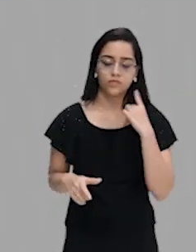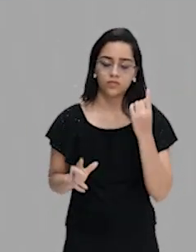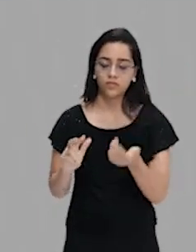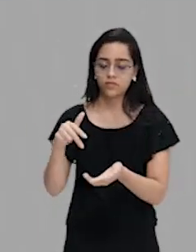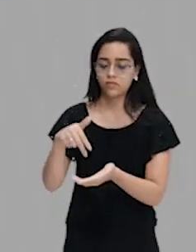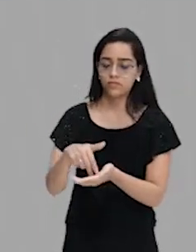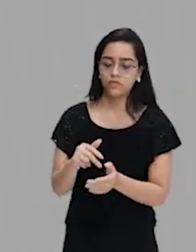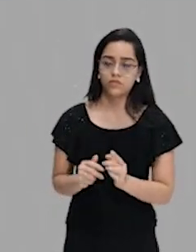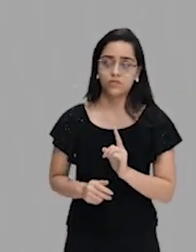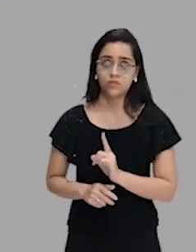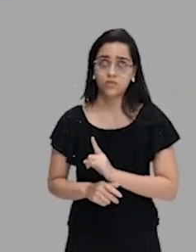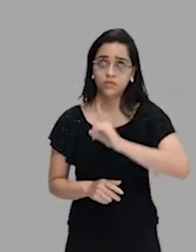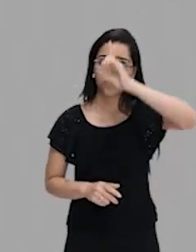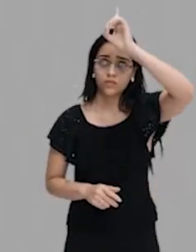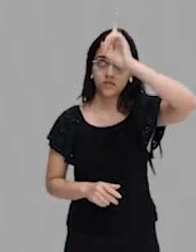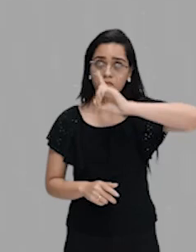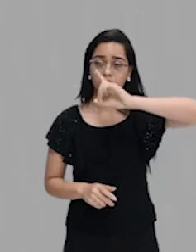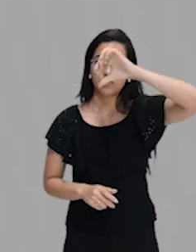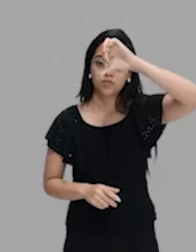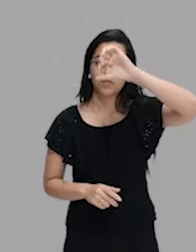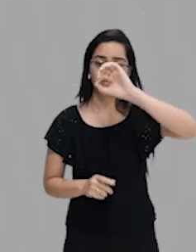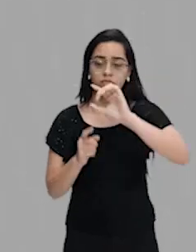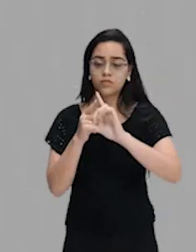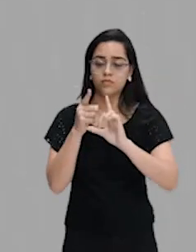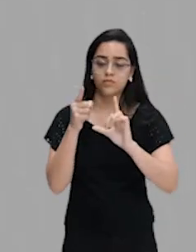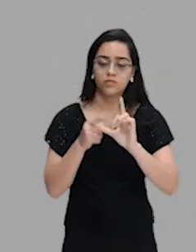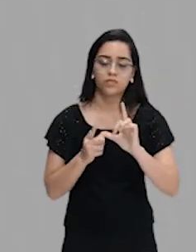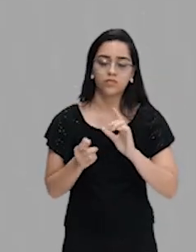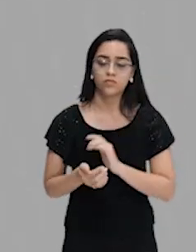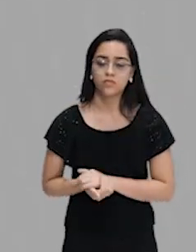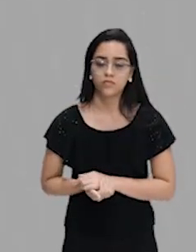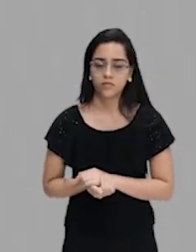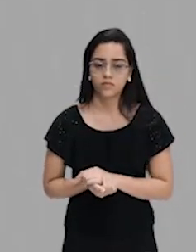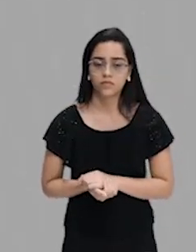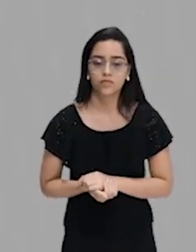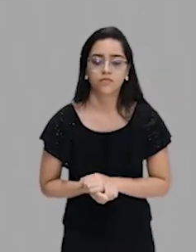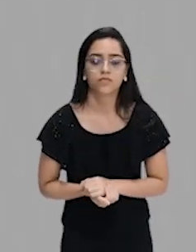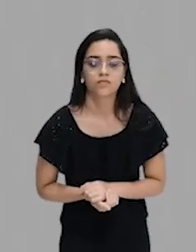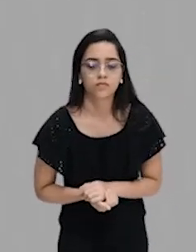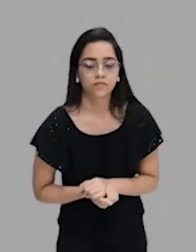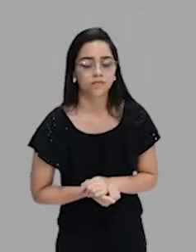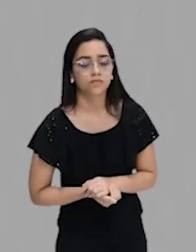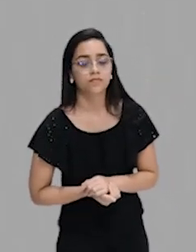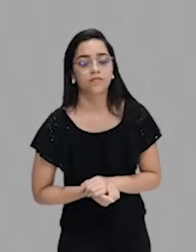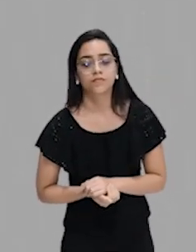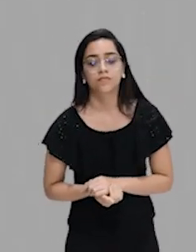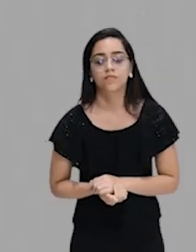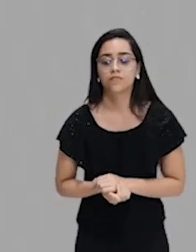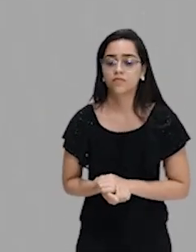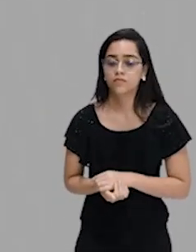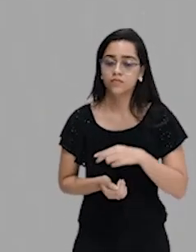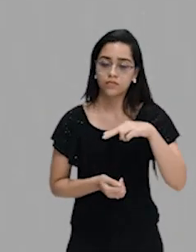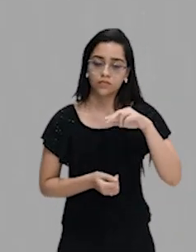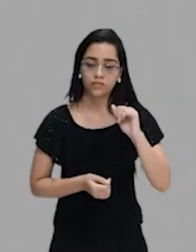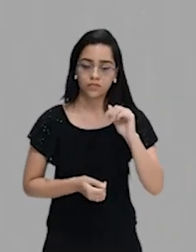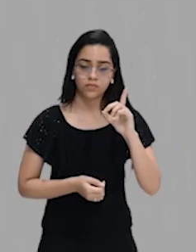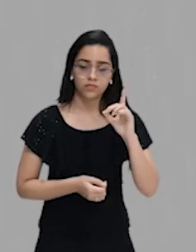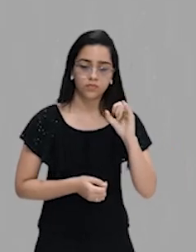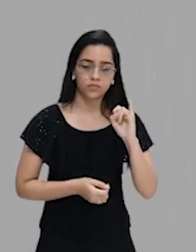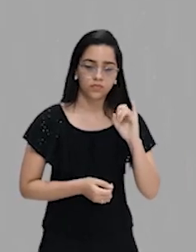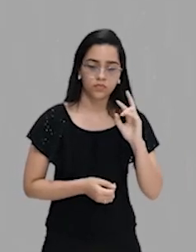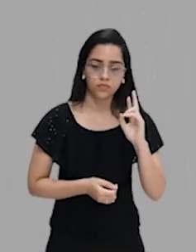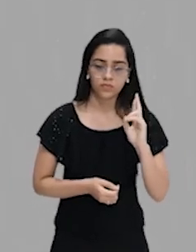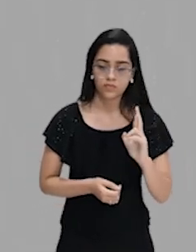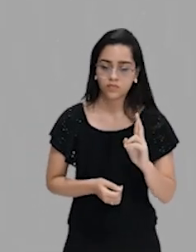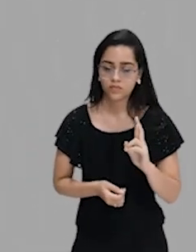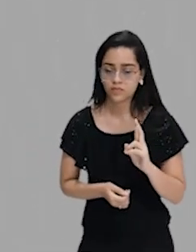estamos, o zênite é perpendicular, 90 graus. Então, acima da cabeça, né, é o zênite. E tem o nadir,